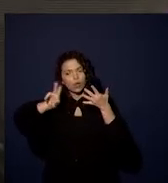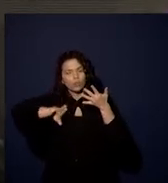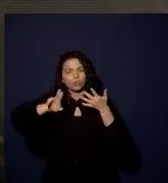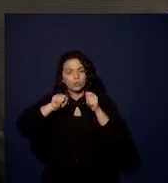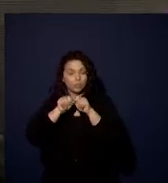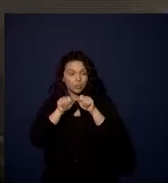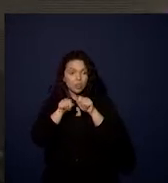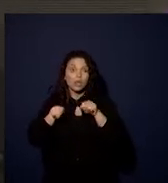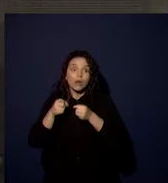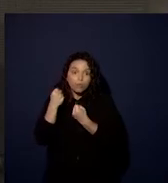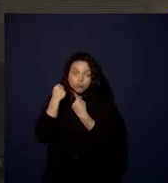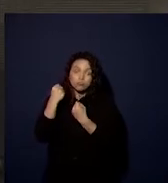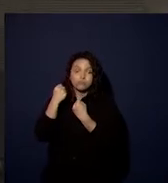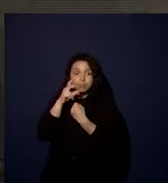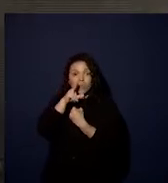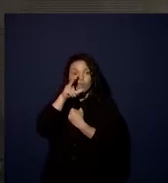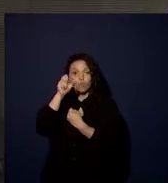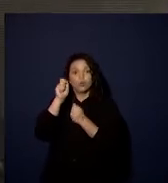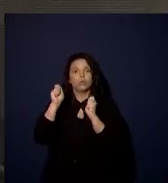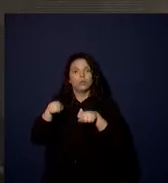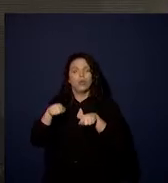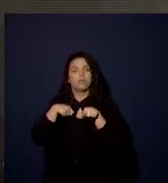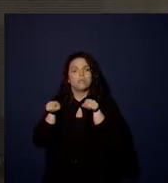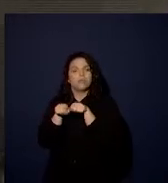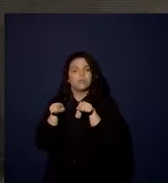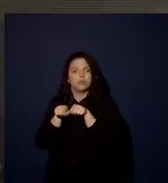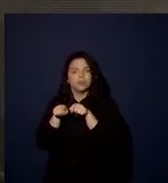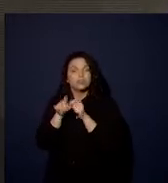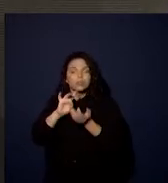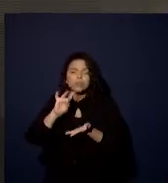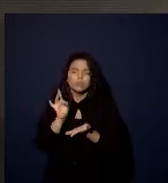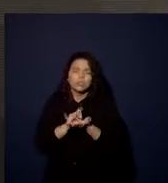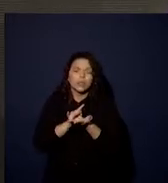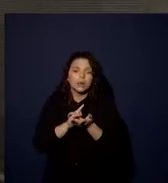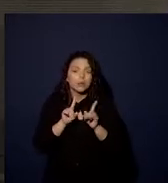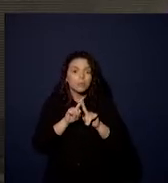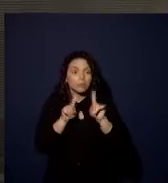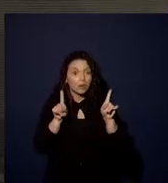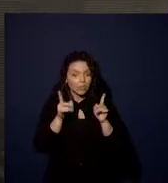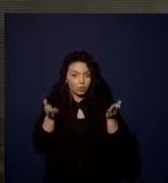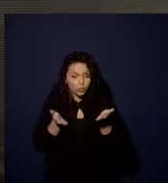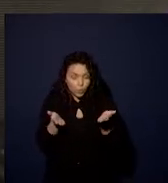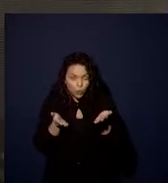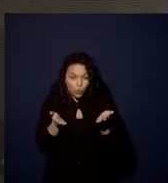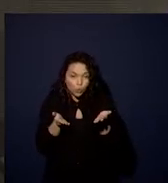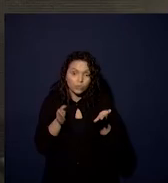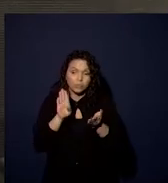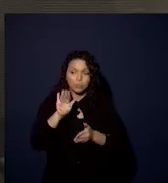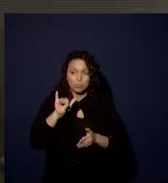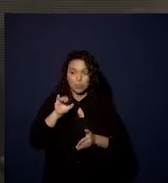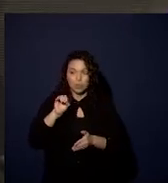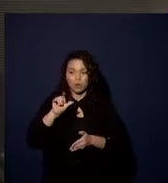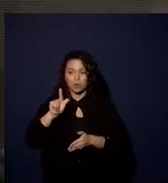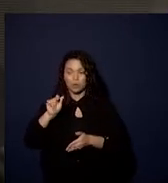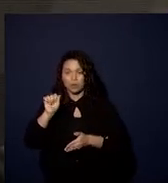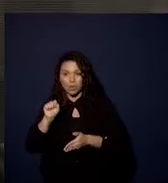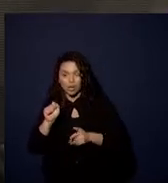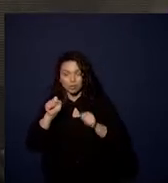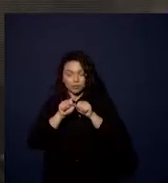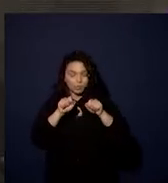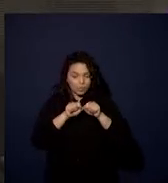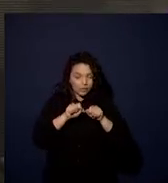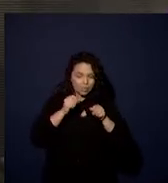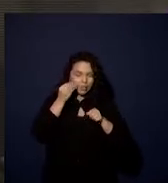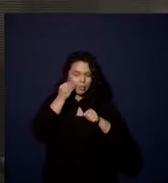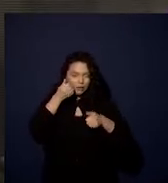gigantesco de fato eu acho que a gente você gerar hoje o biogás no meio do mozina